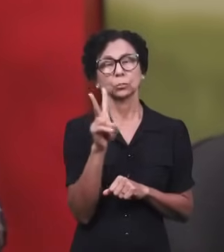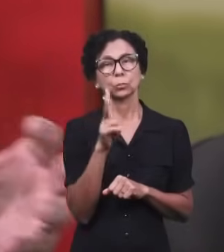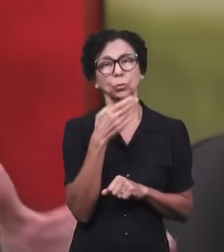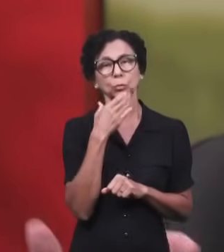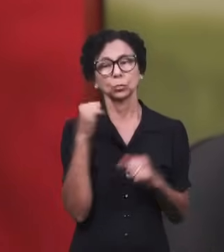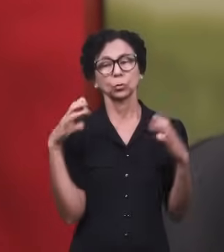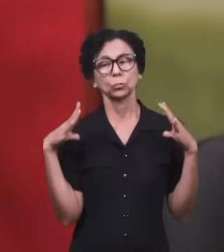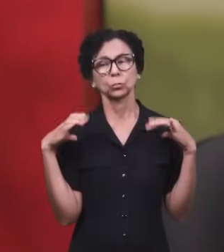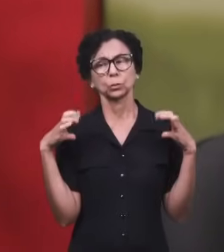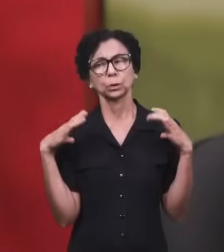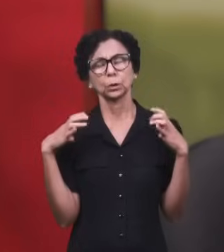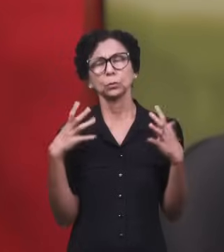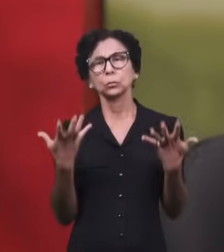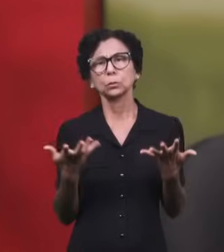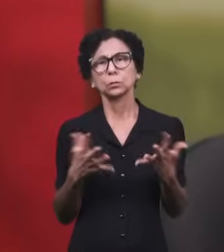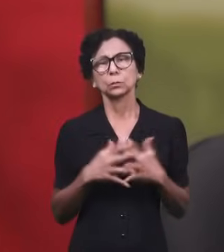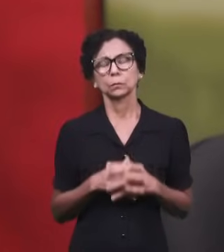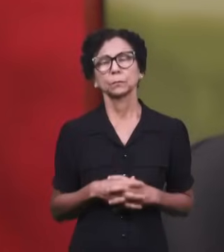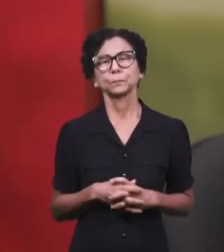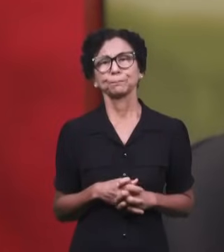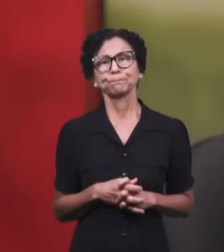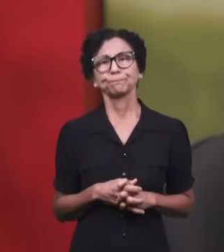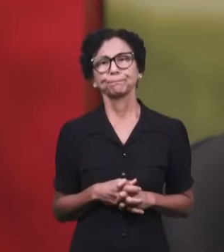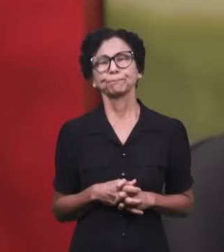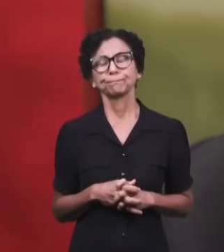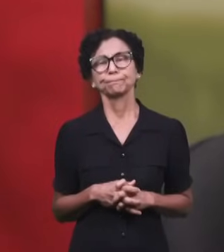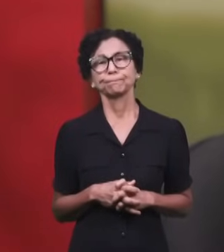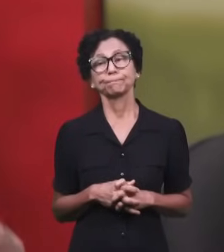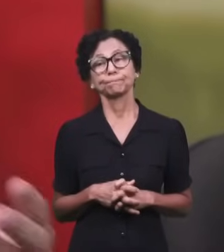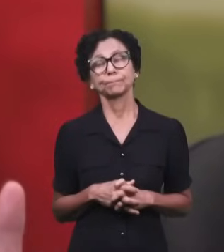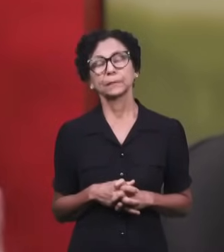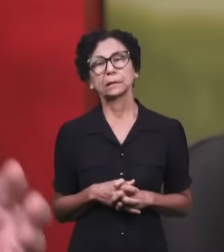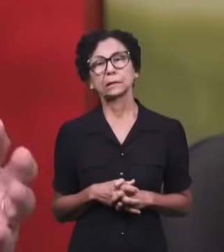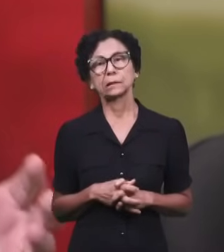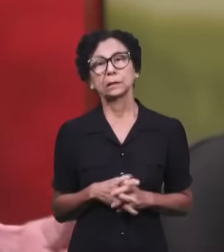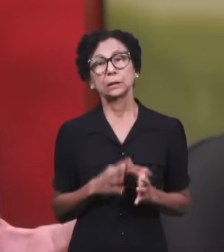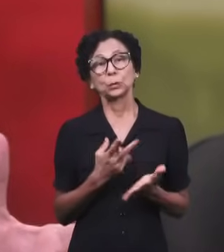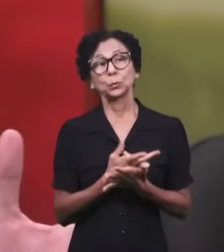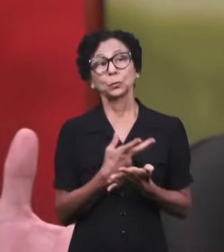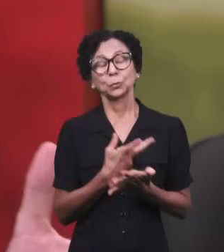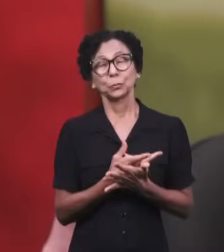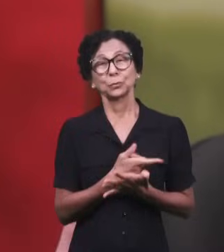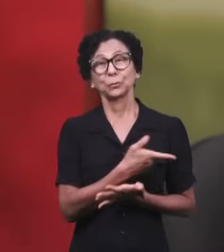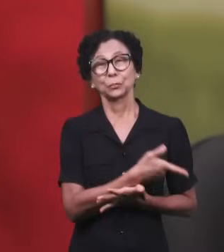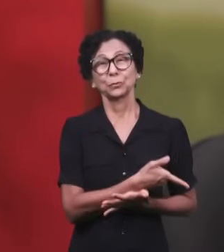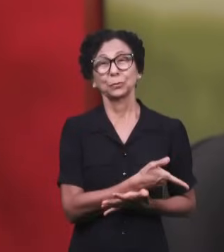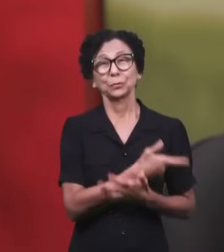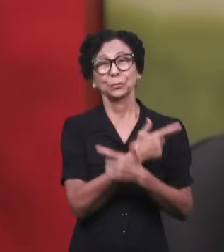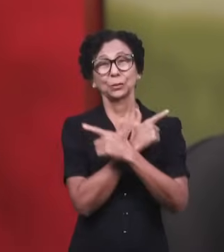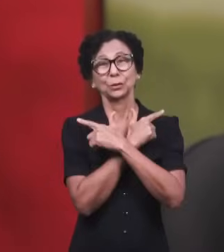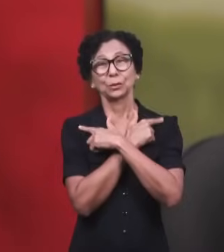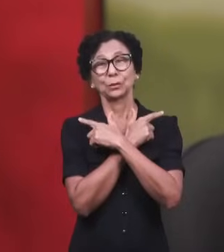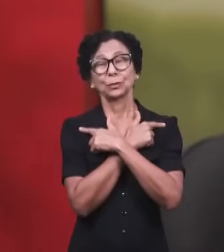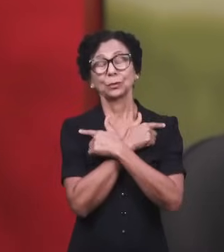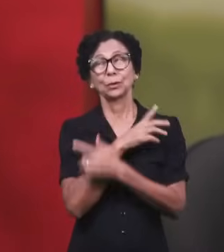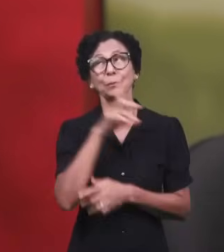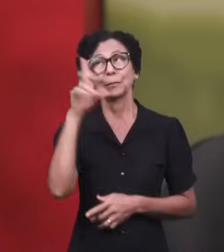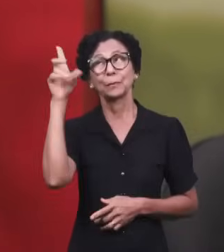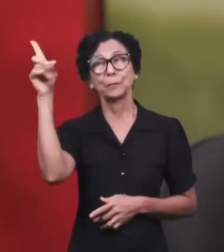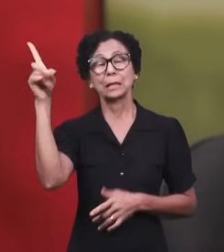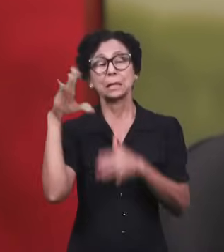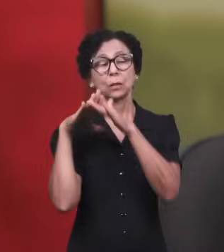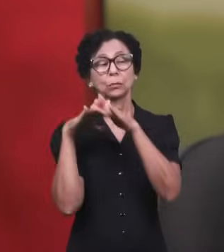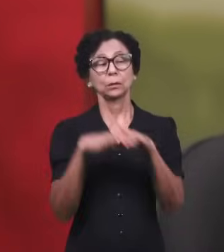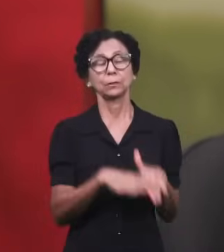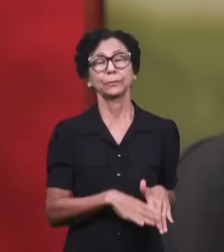mesmo do uso natural. E aí ele comete, acho que, o grande erro, que o Senhor livrou ele, graças a Deus, porque quando